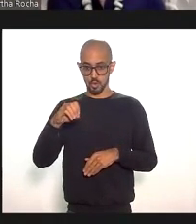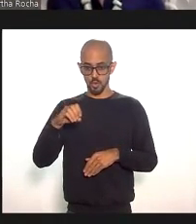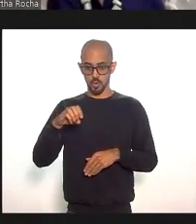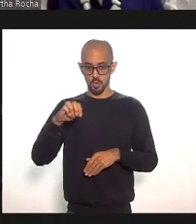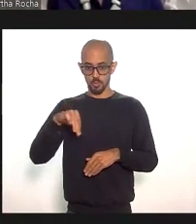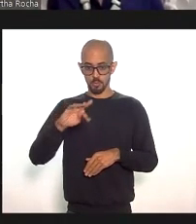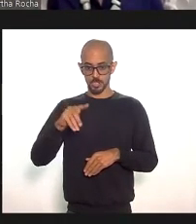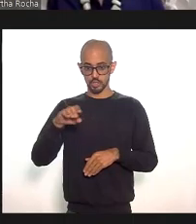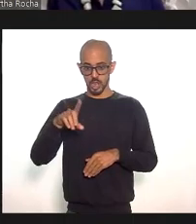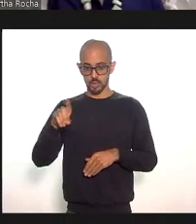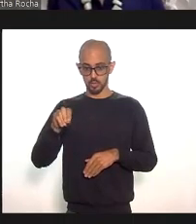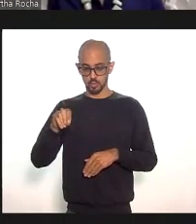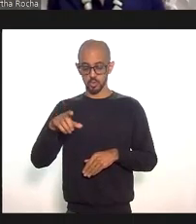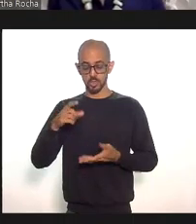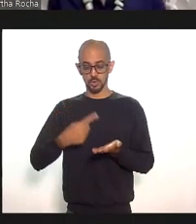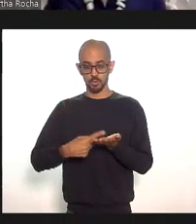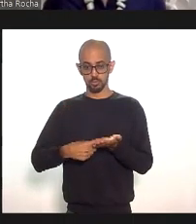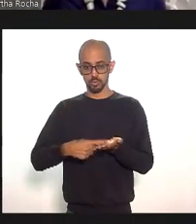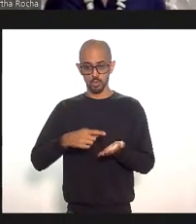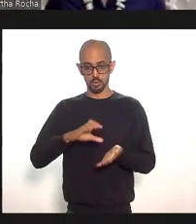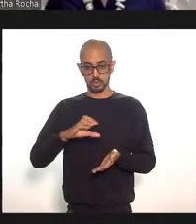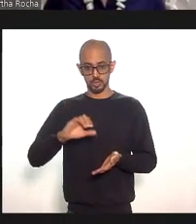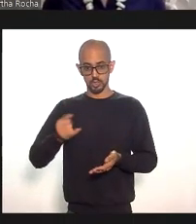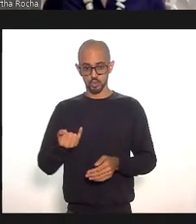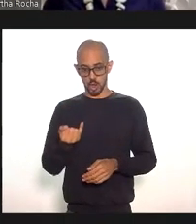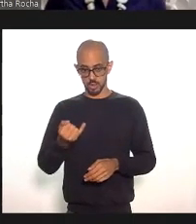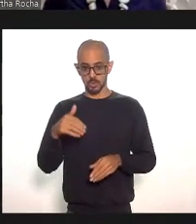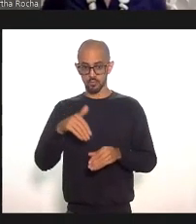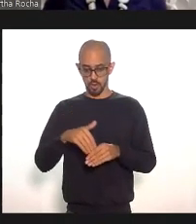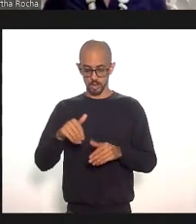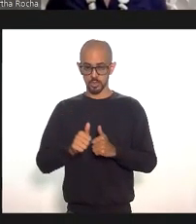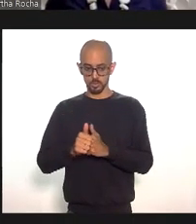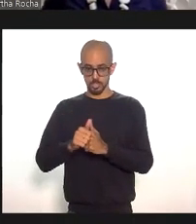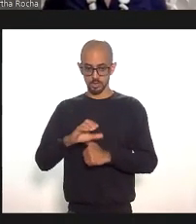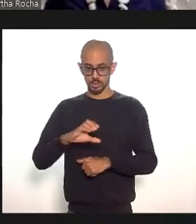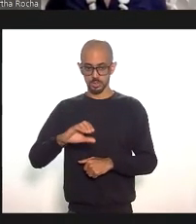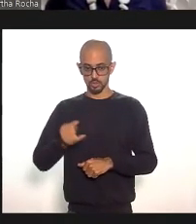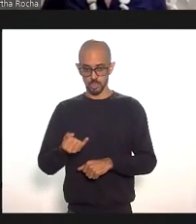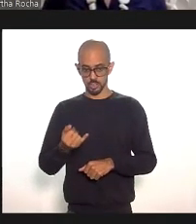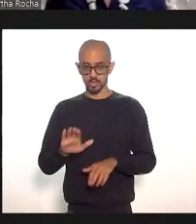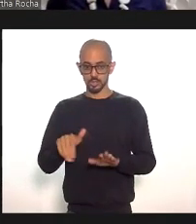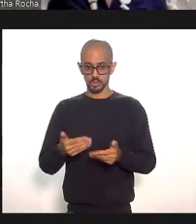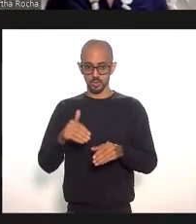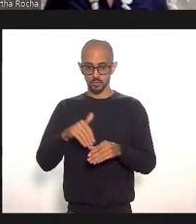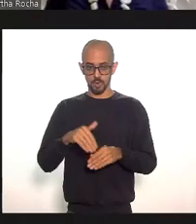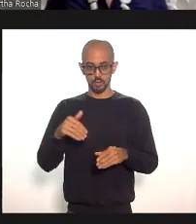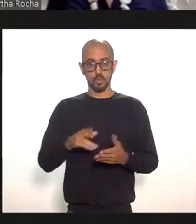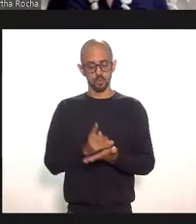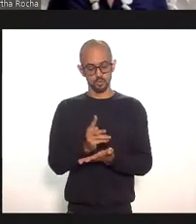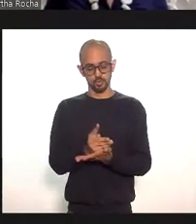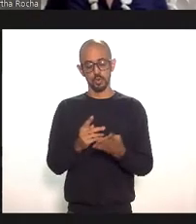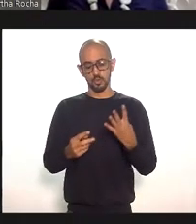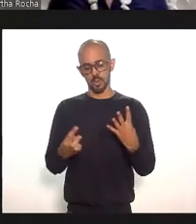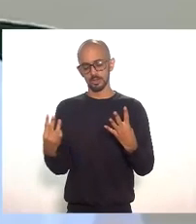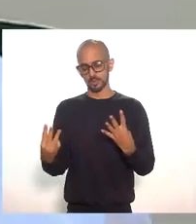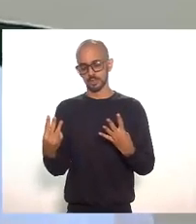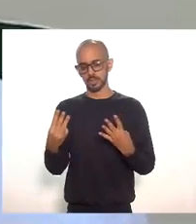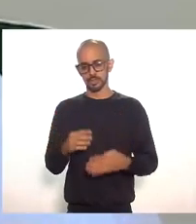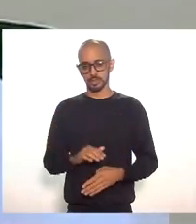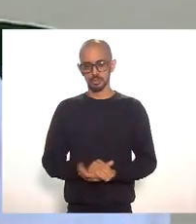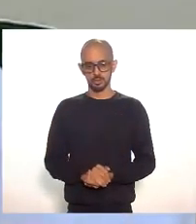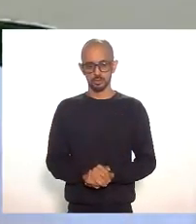Na CCJ. Então, no voto consignado, continuou 4-3. Chico Machado